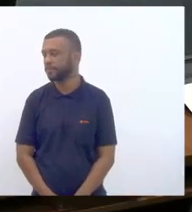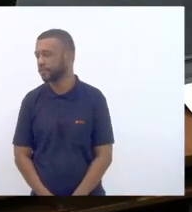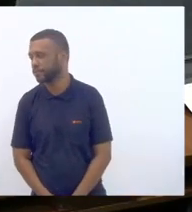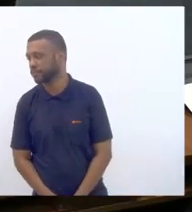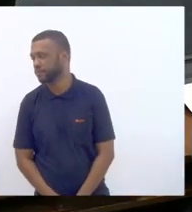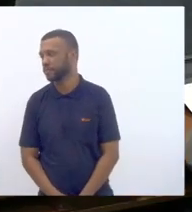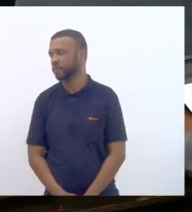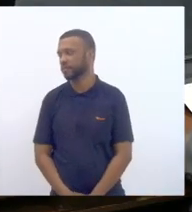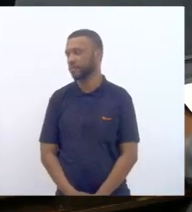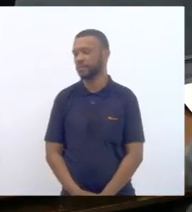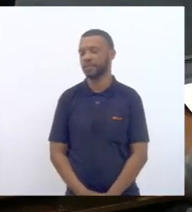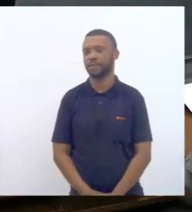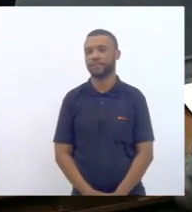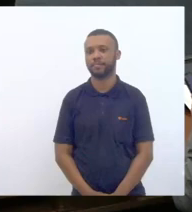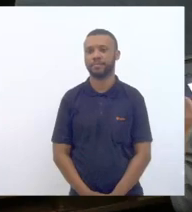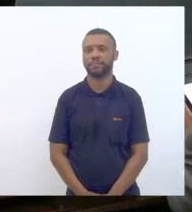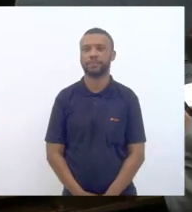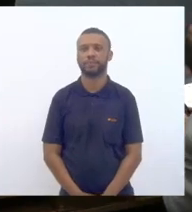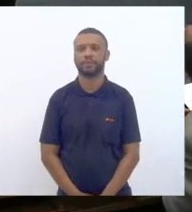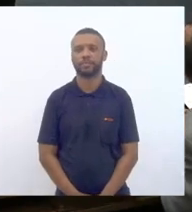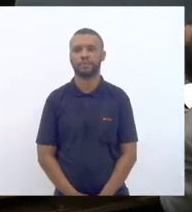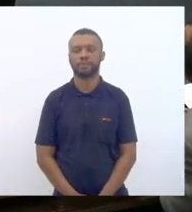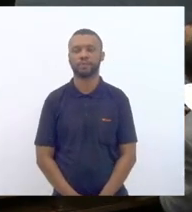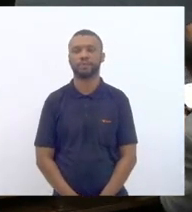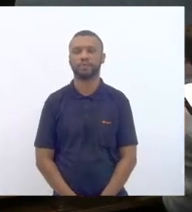29. Segue, hein?